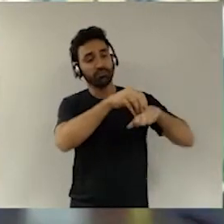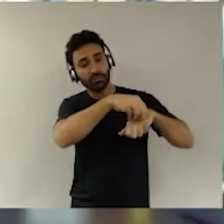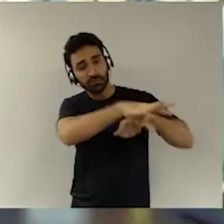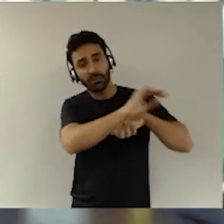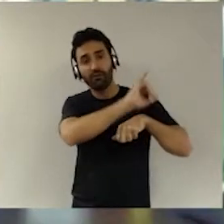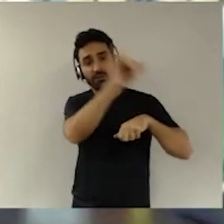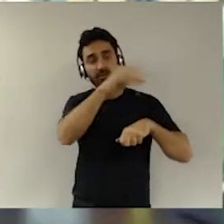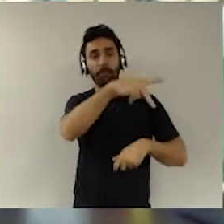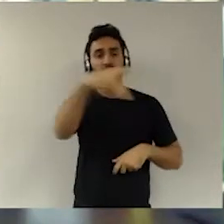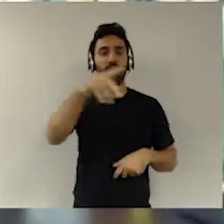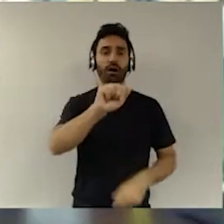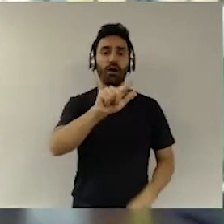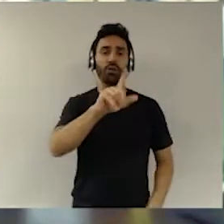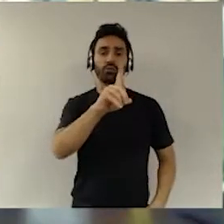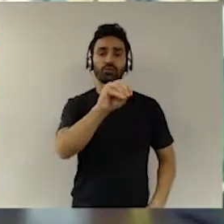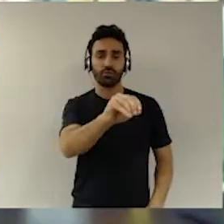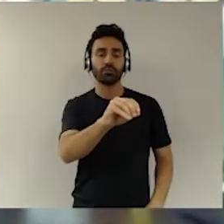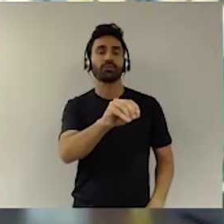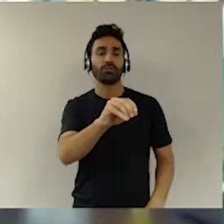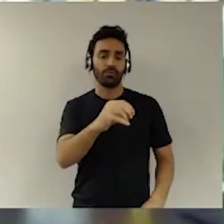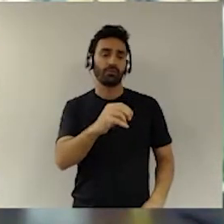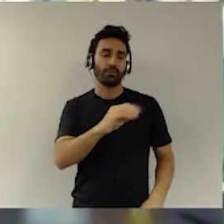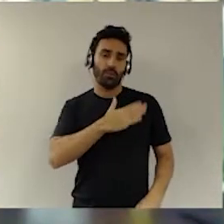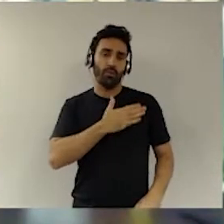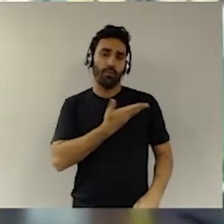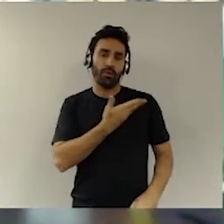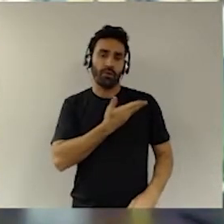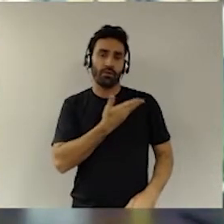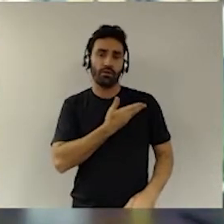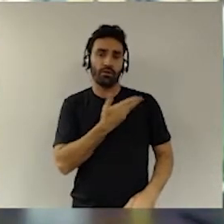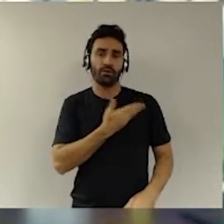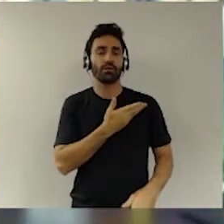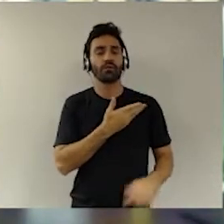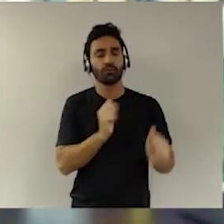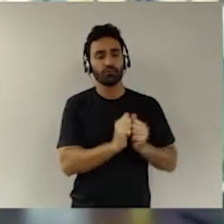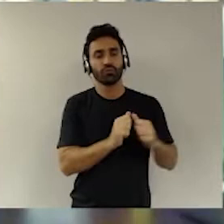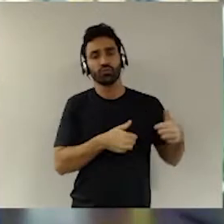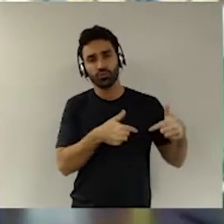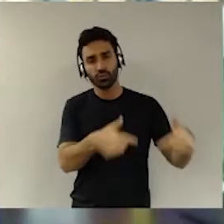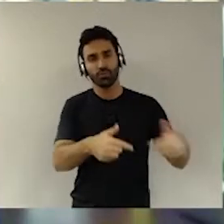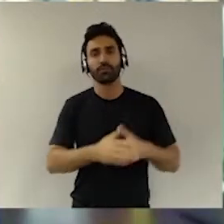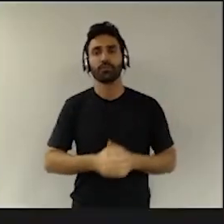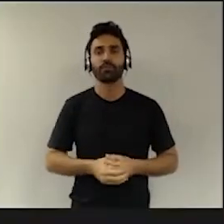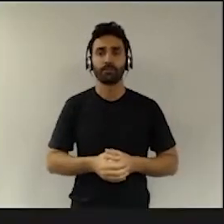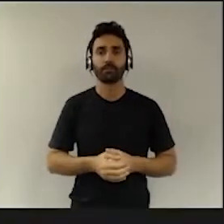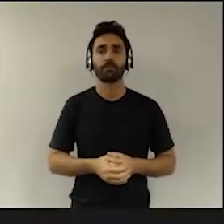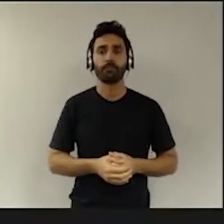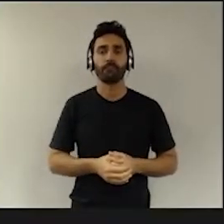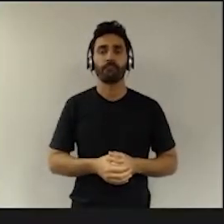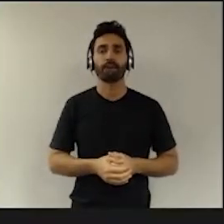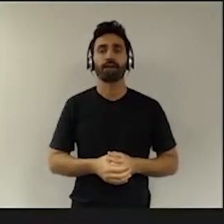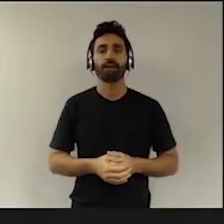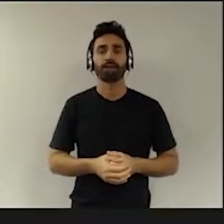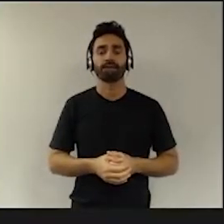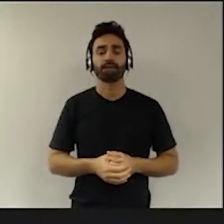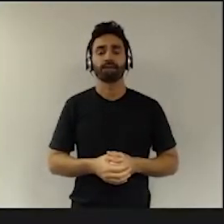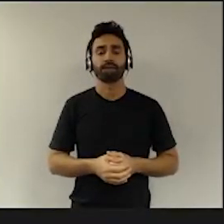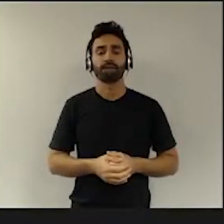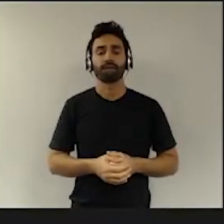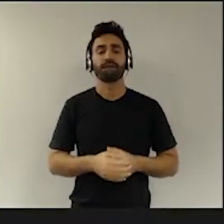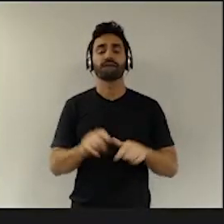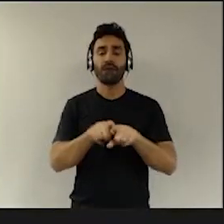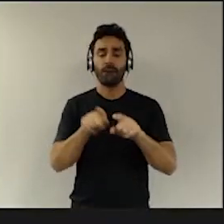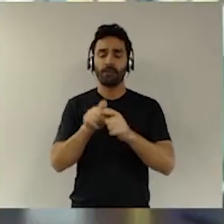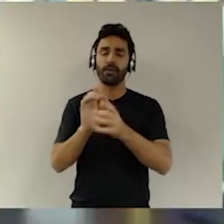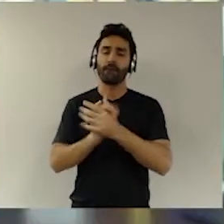ao presidente Aldo Medeiros, grande amigo nosso, companheiro de lutas. Obrigado.